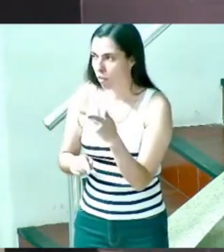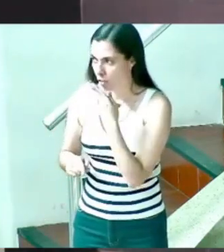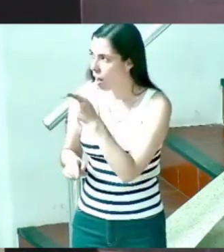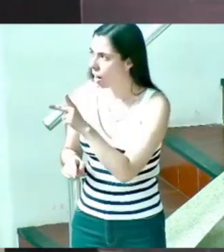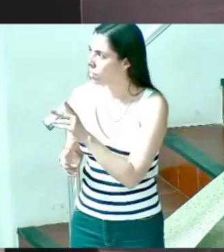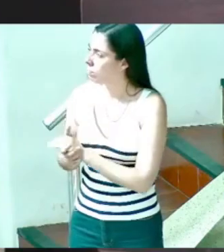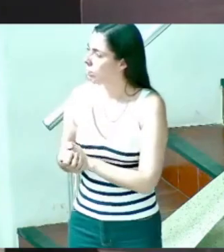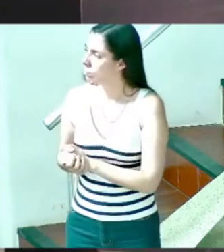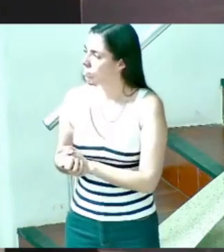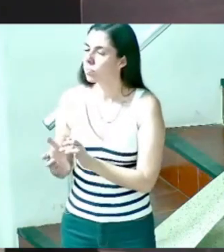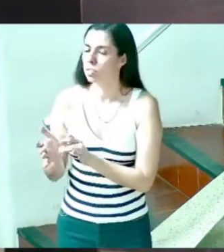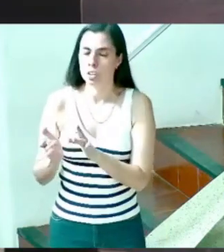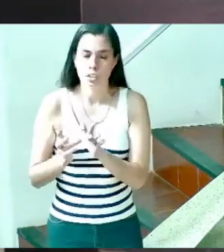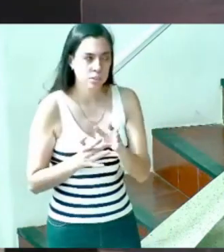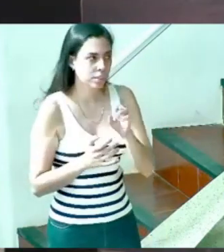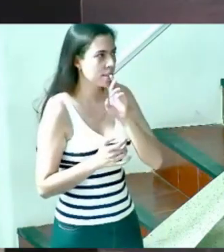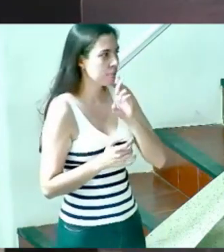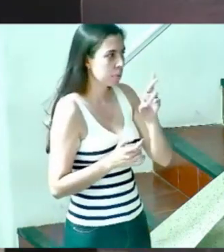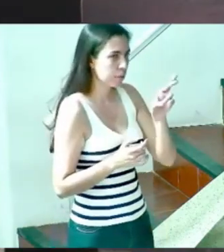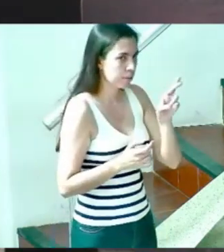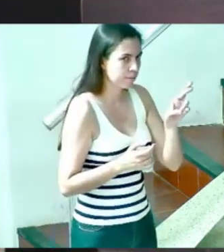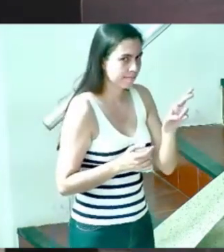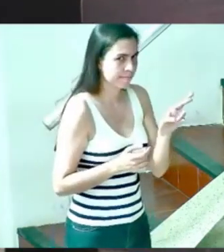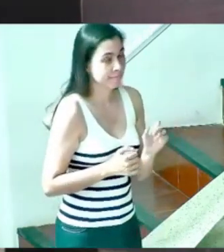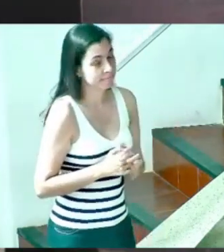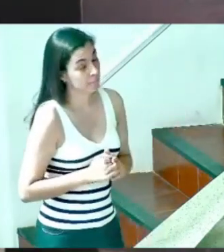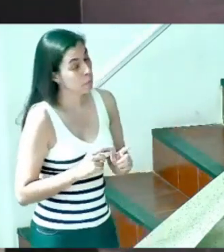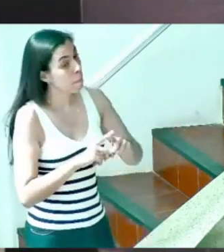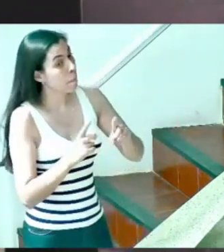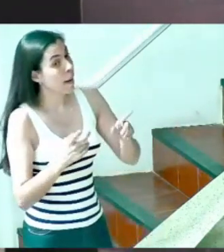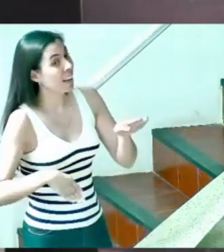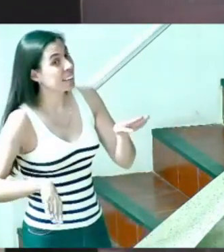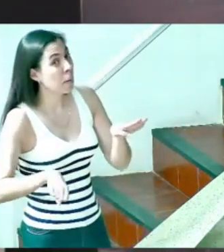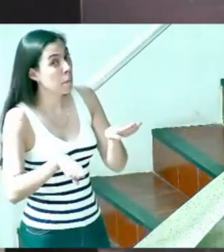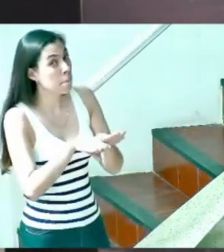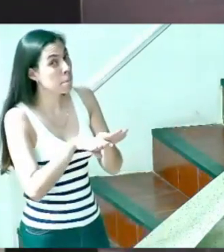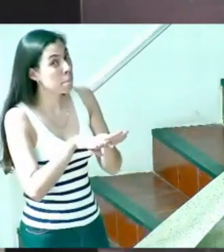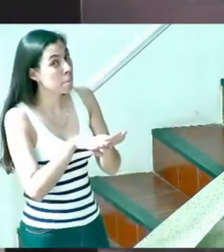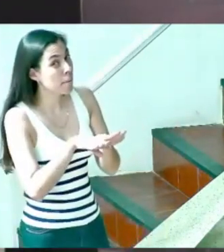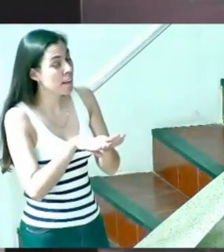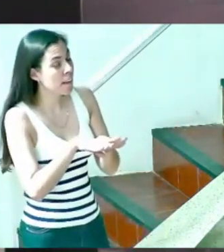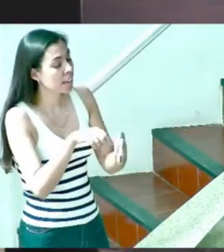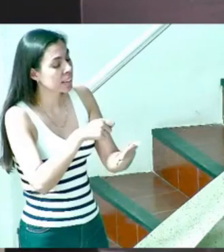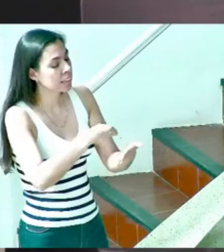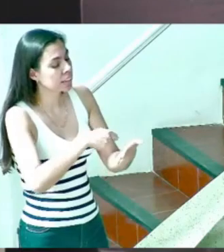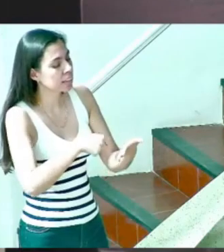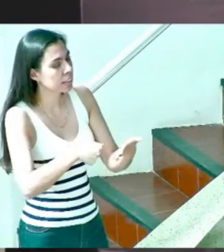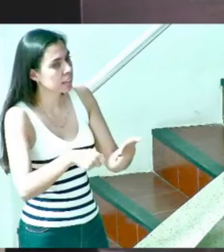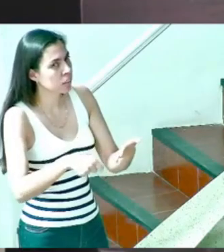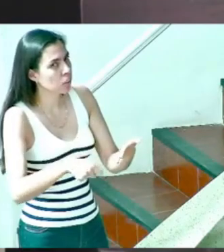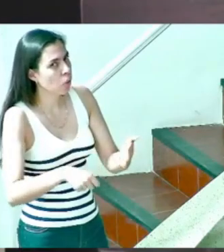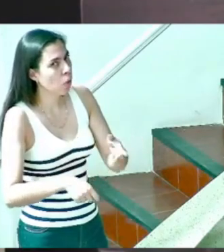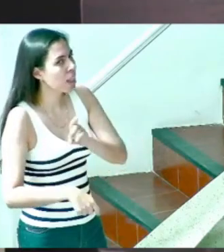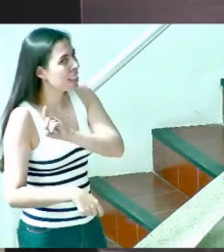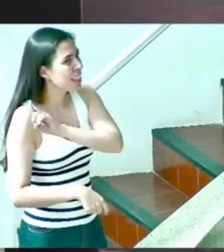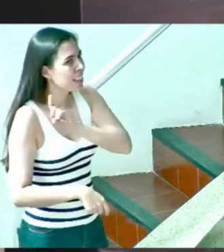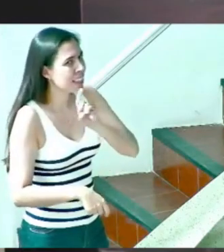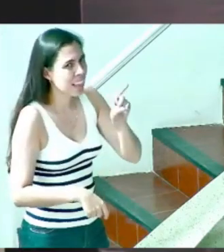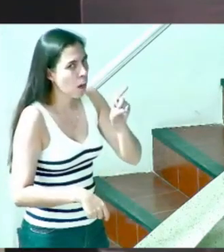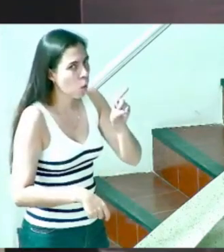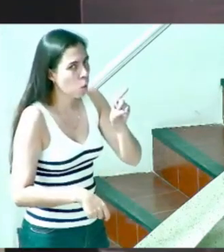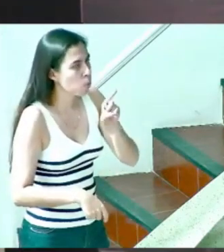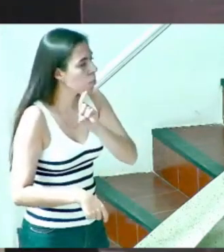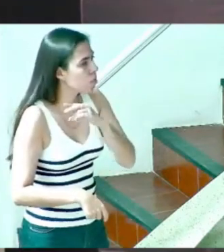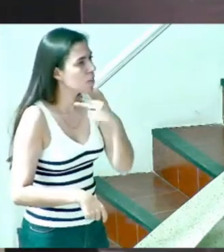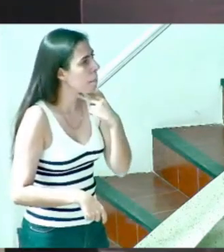Respondeu-lhe Jesus: também está escrito: não tentarás